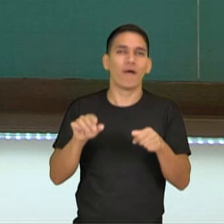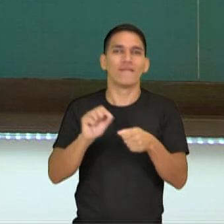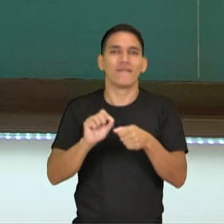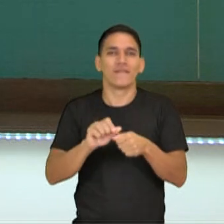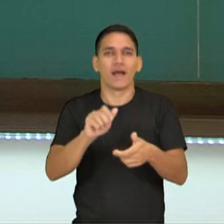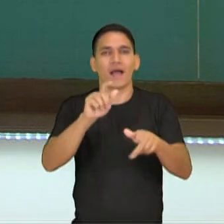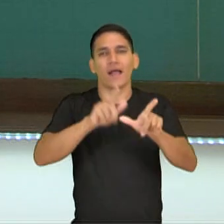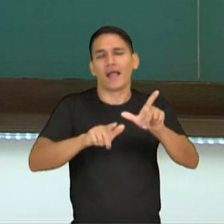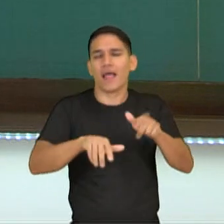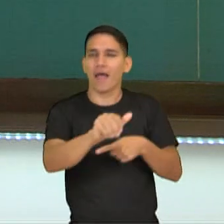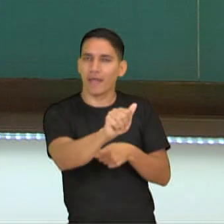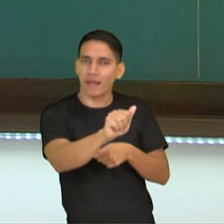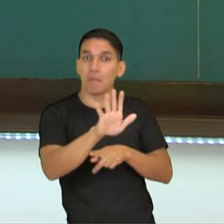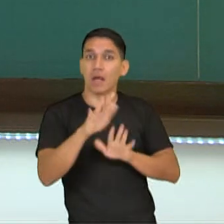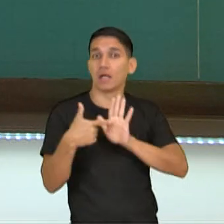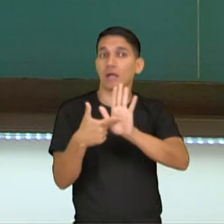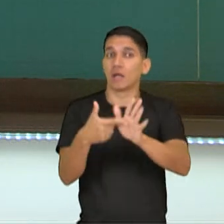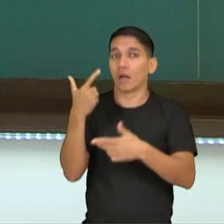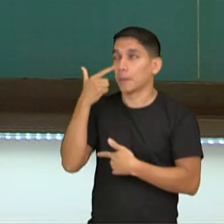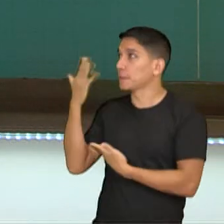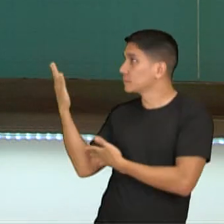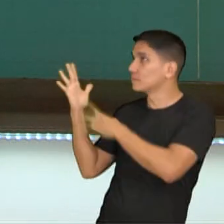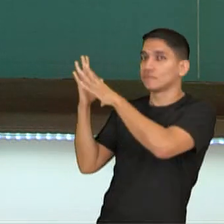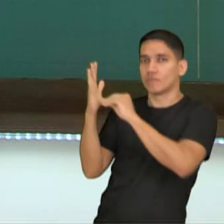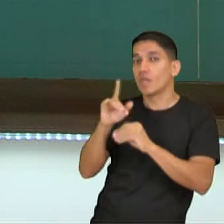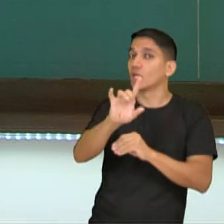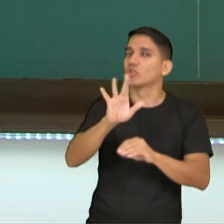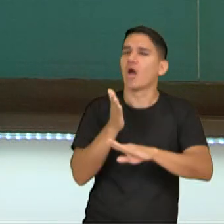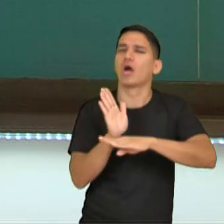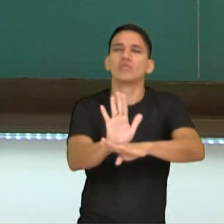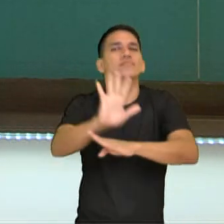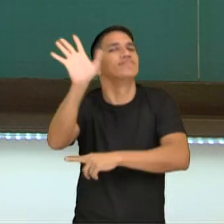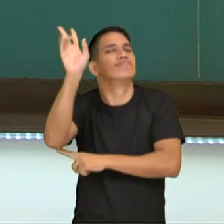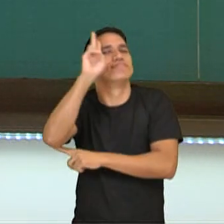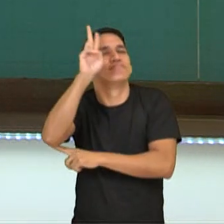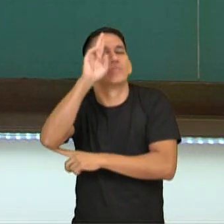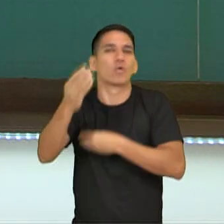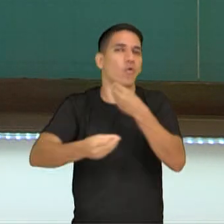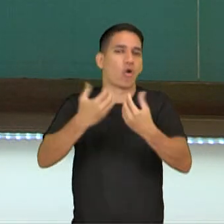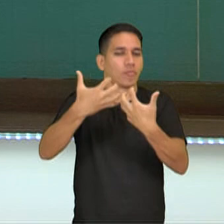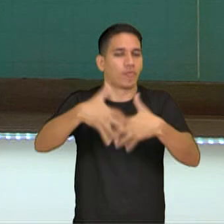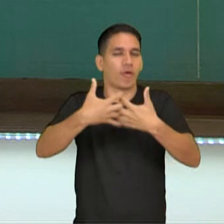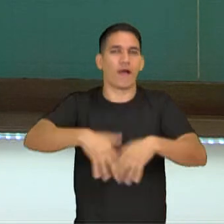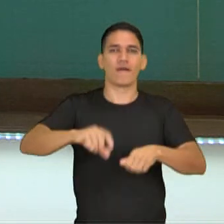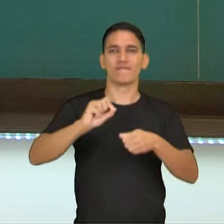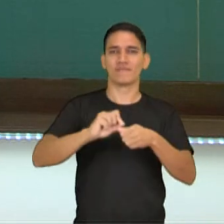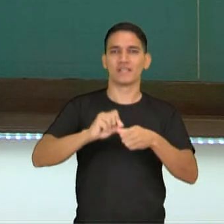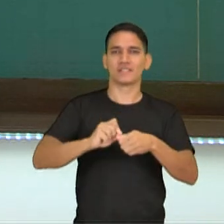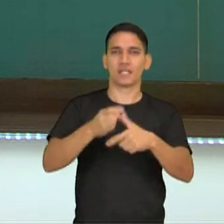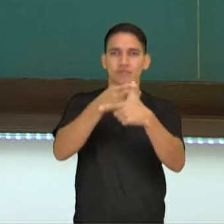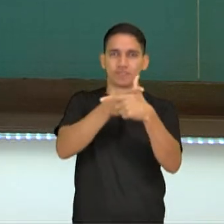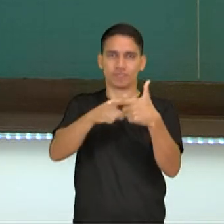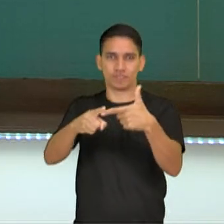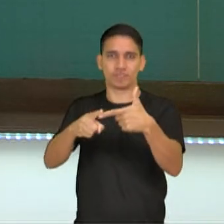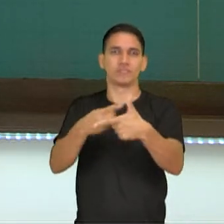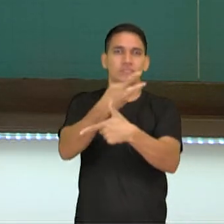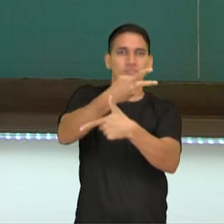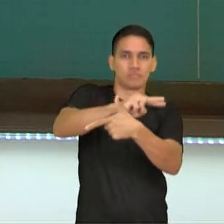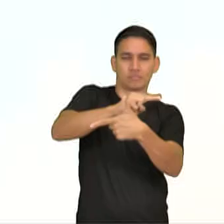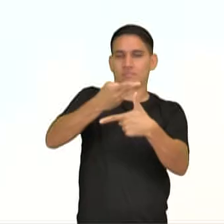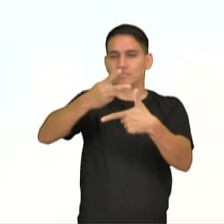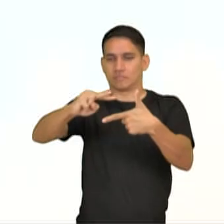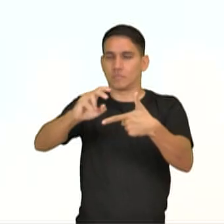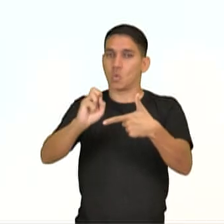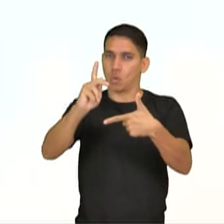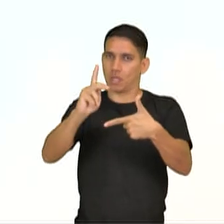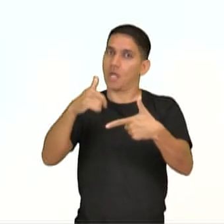tá? Mas aqui deixei indicado que é para que vocês também possam relembrar como que faz a divisão de duas frações, ok?